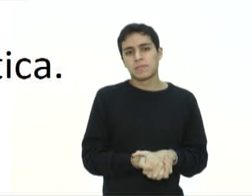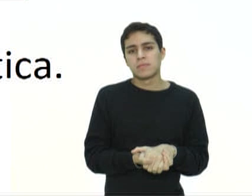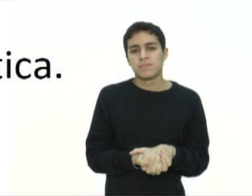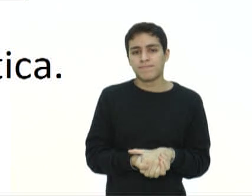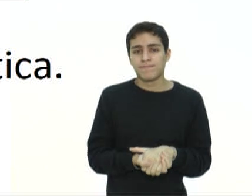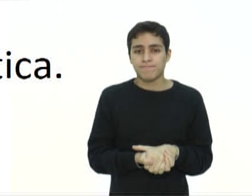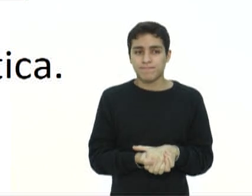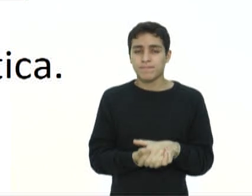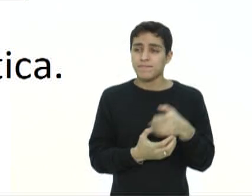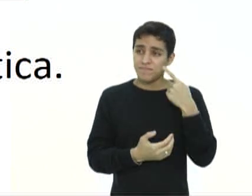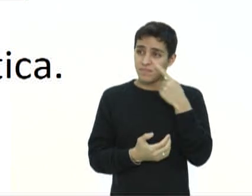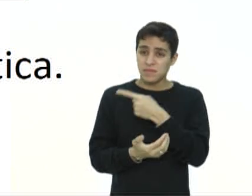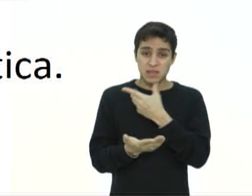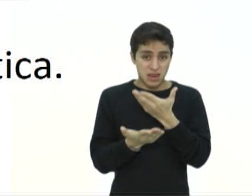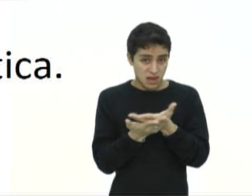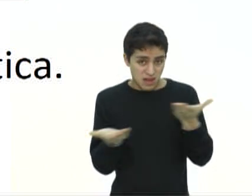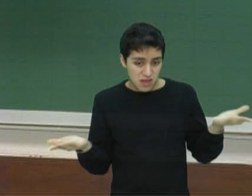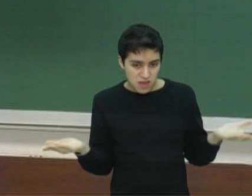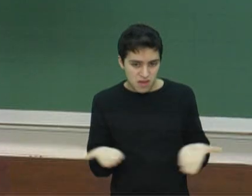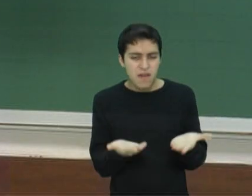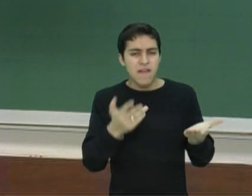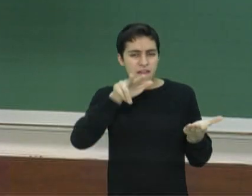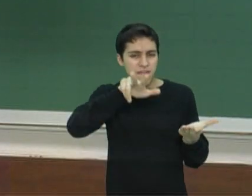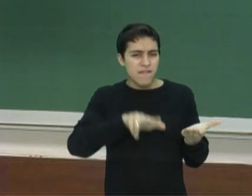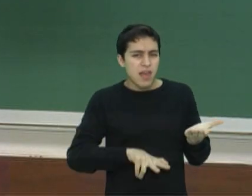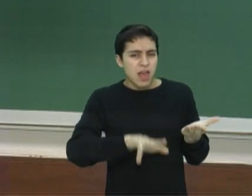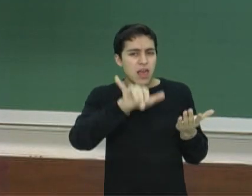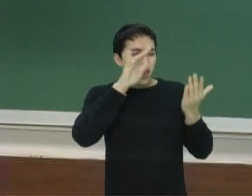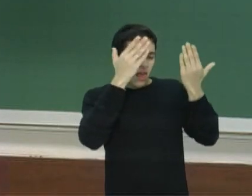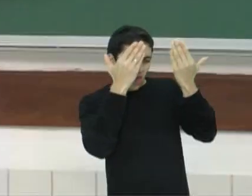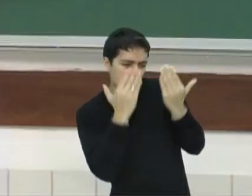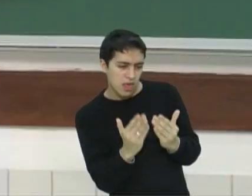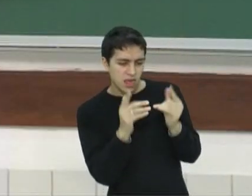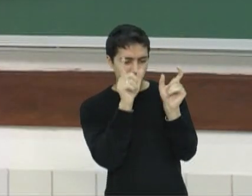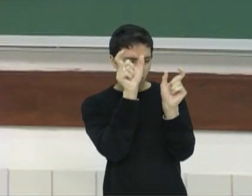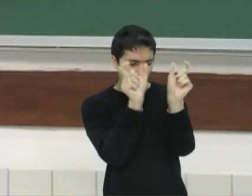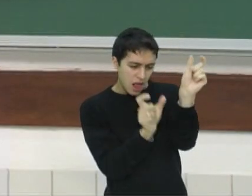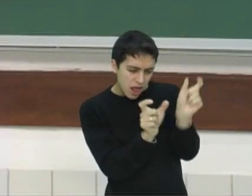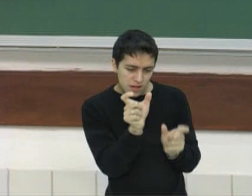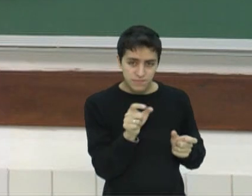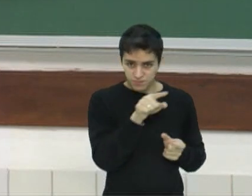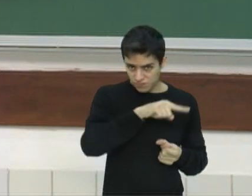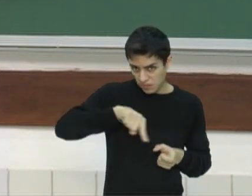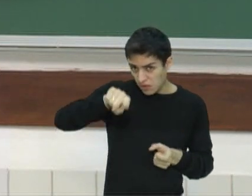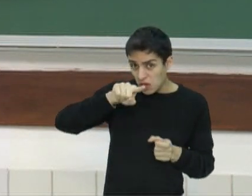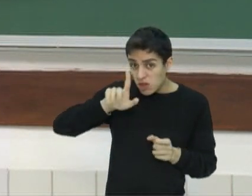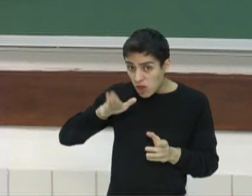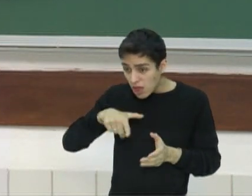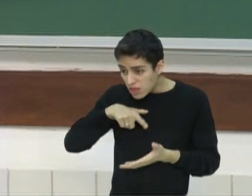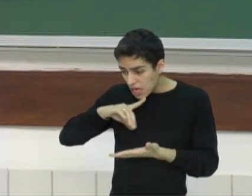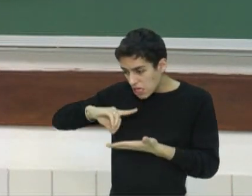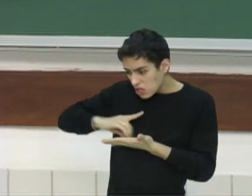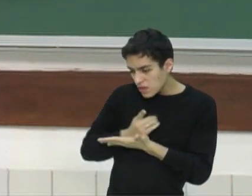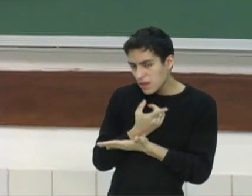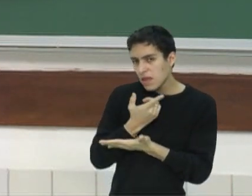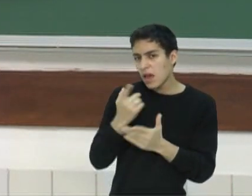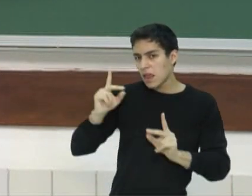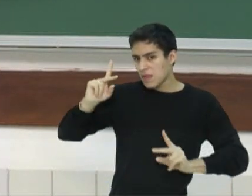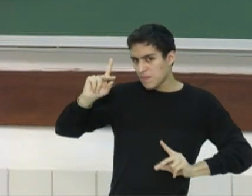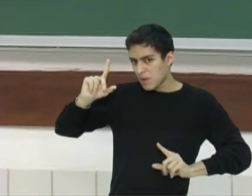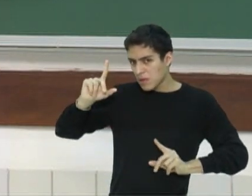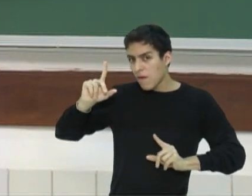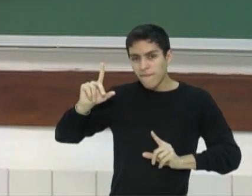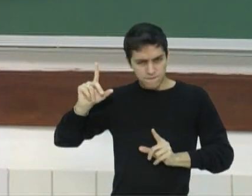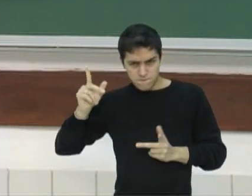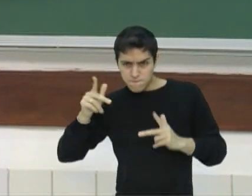Então, nessa aula, a gente vai analisar palavras. Se você tiver um dicionário de espanhol aí na sua casa, se for fácil